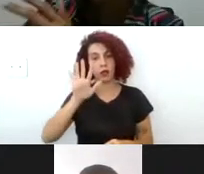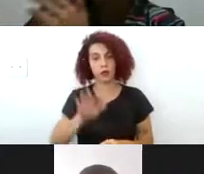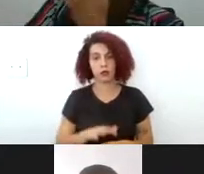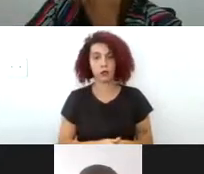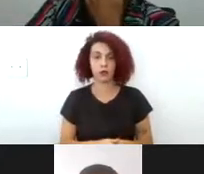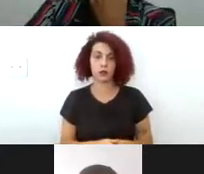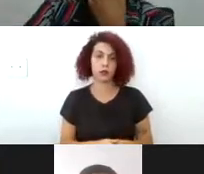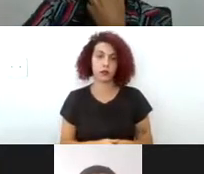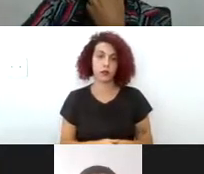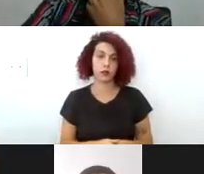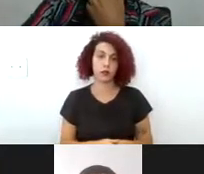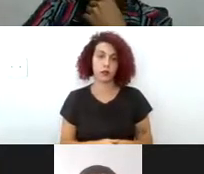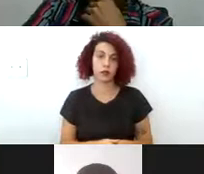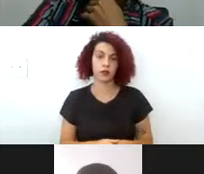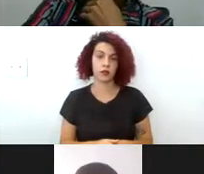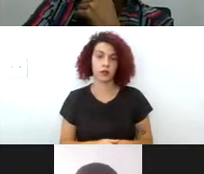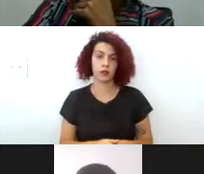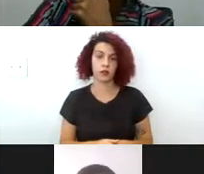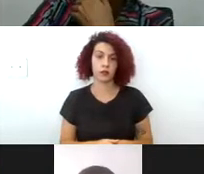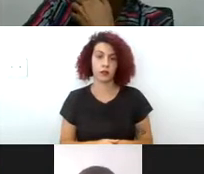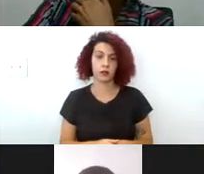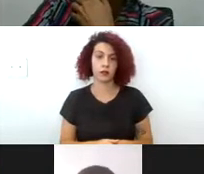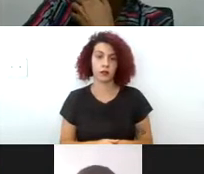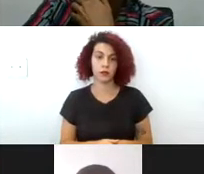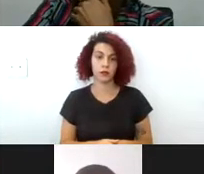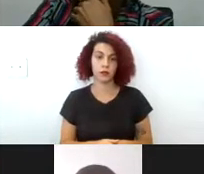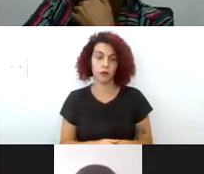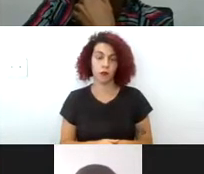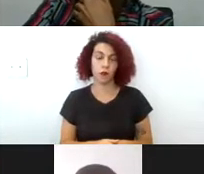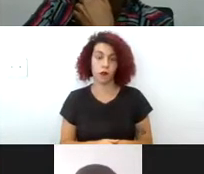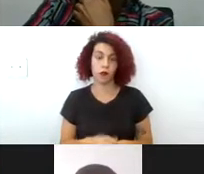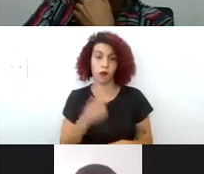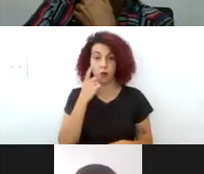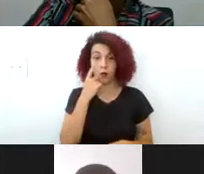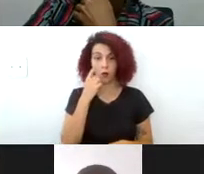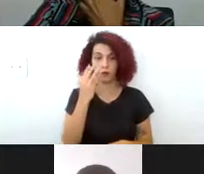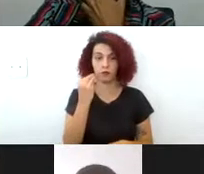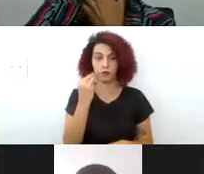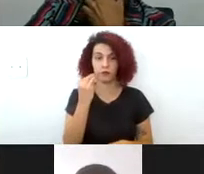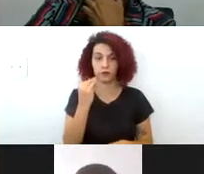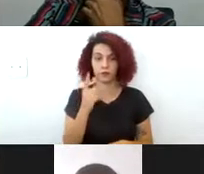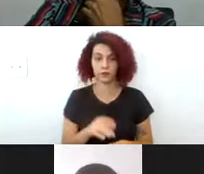que saber com um olhar em África e olha olha isso aqui olha essa